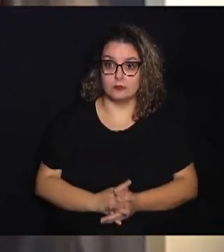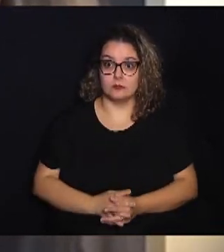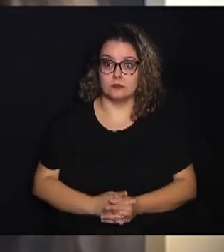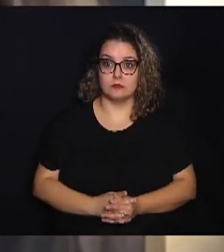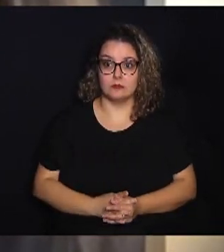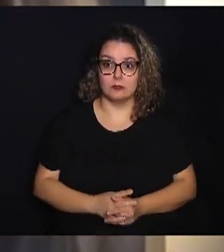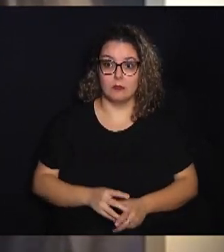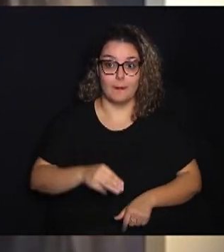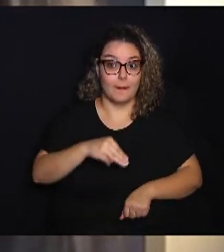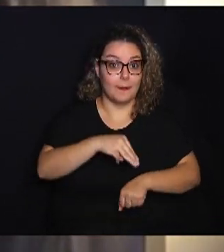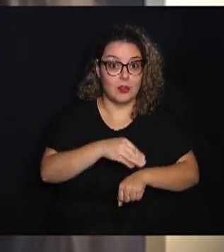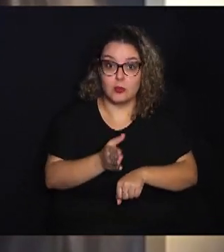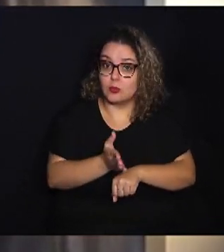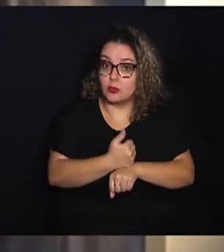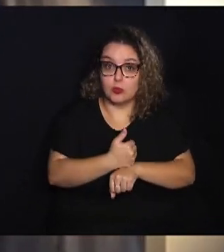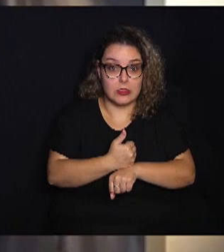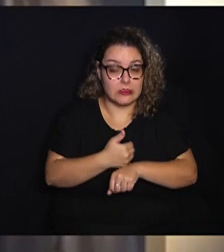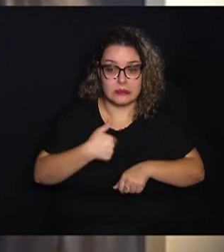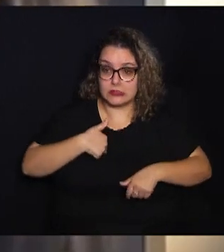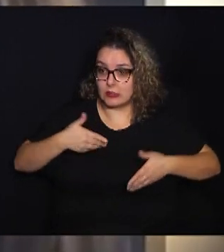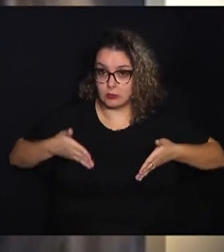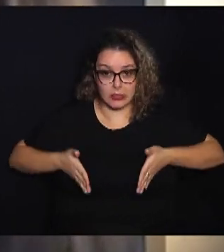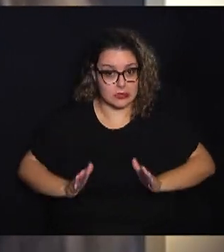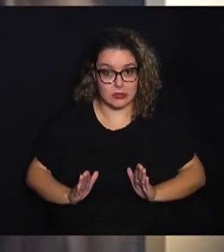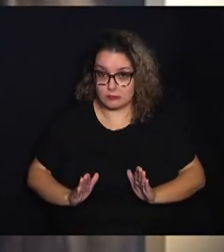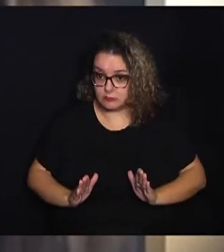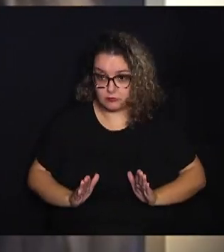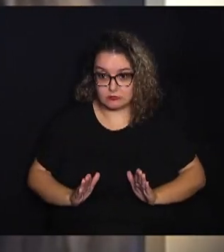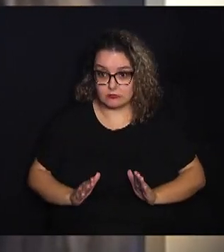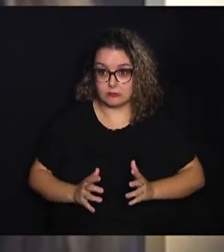minutos antes do meu parto. Ela